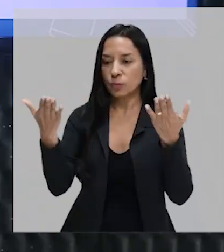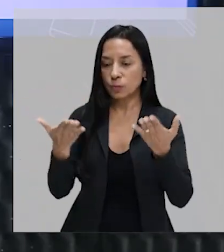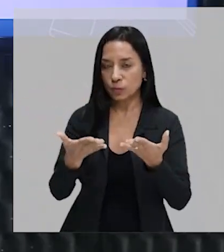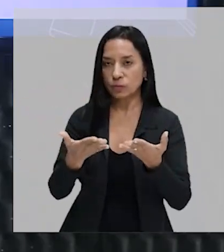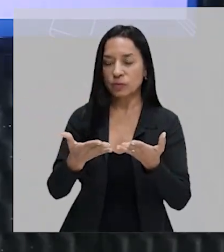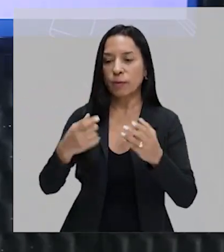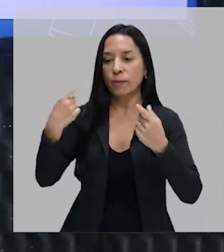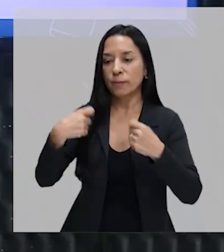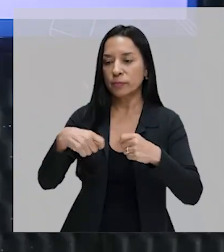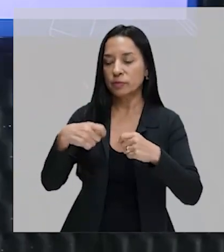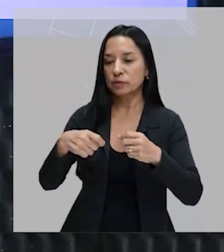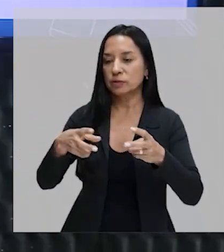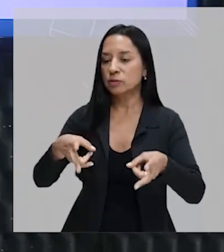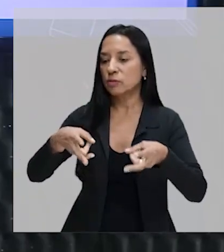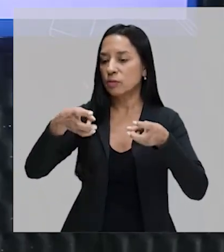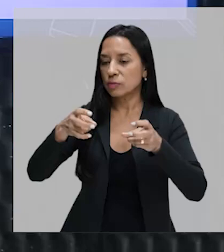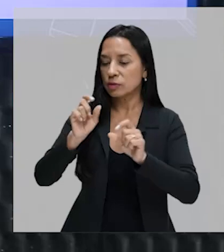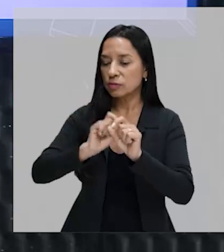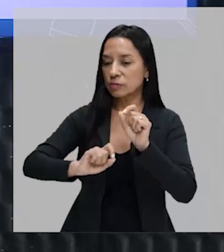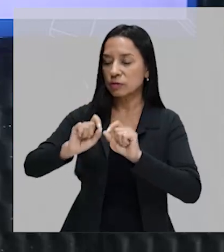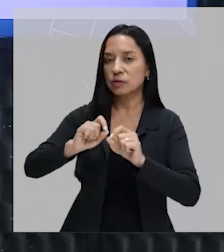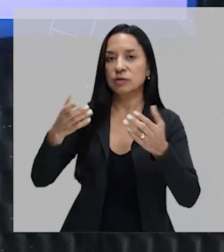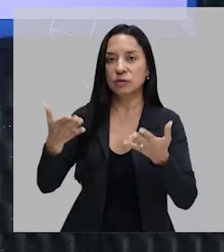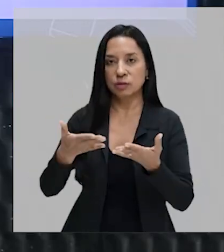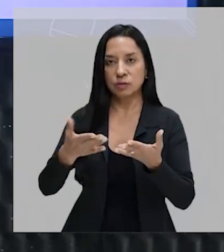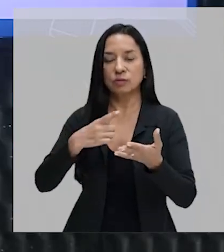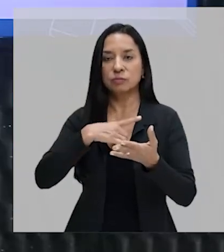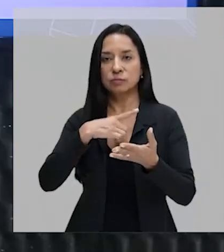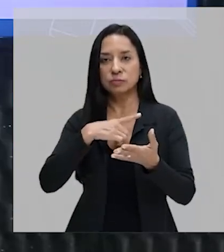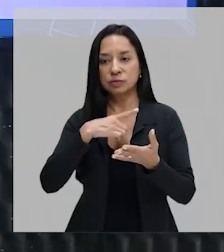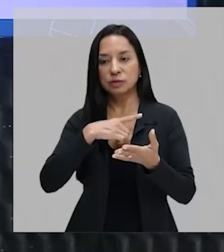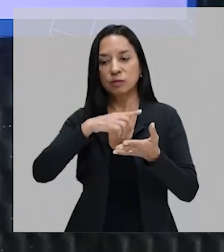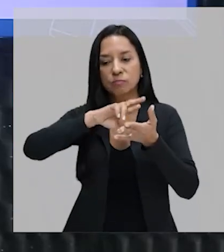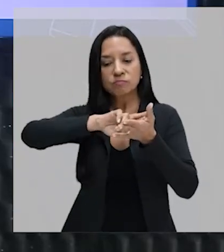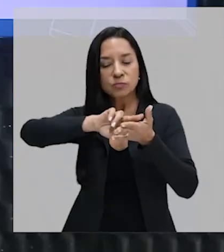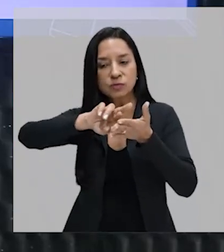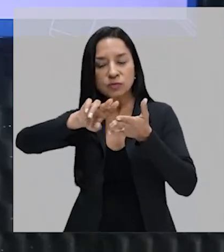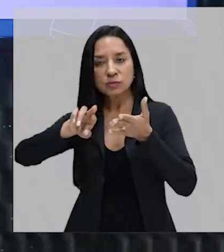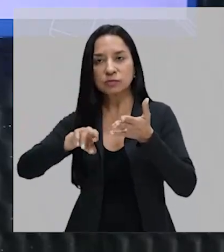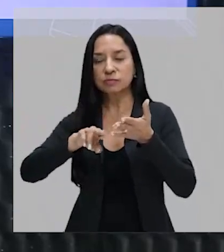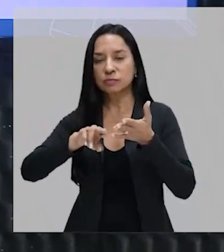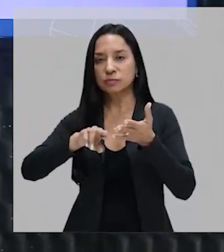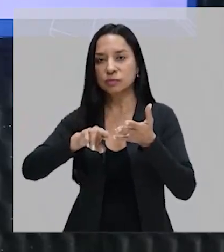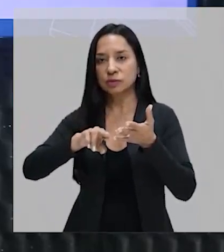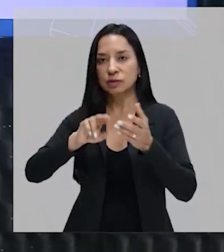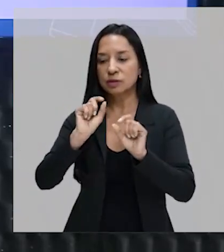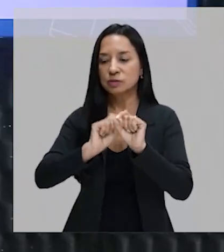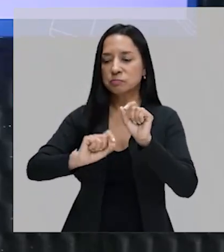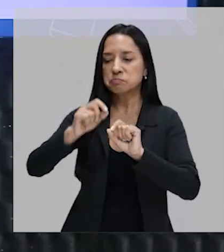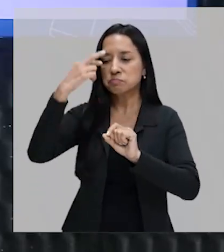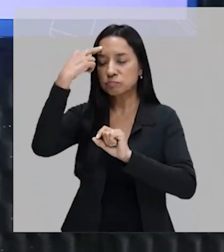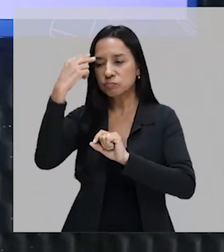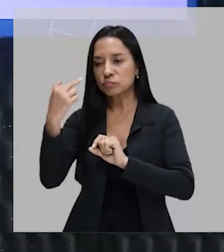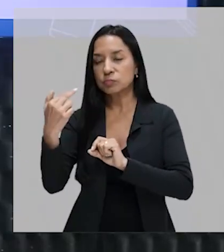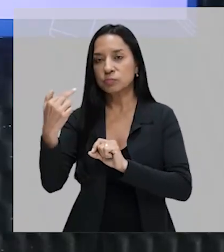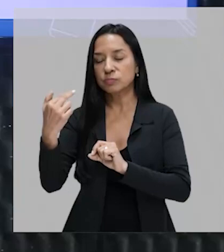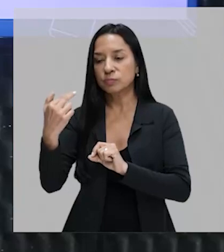É preciso se observar que no Brasil atual nós temos uma diversidade que é